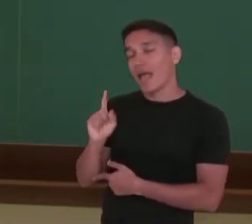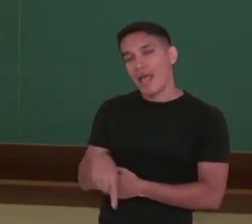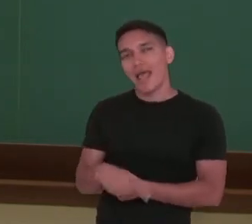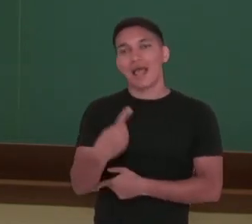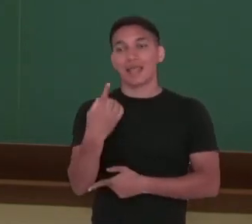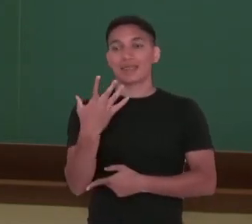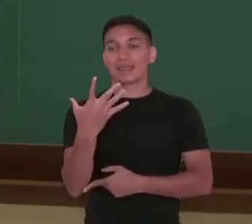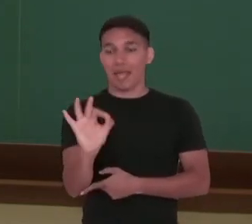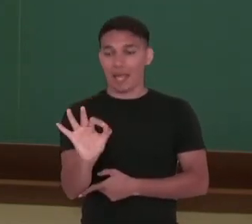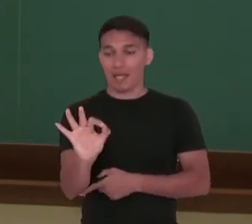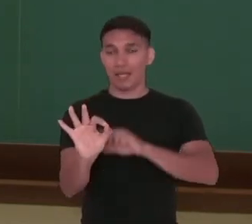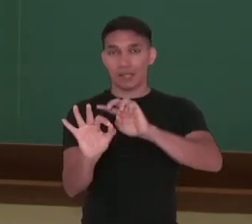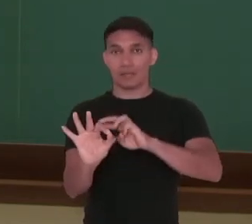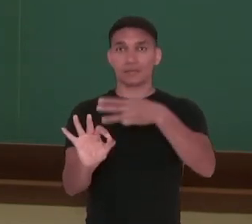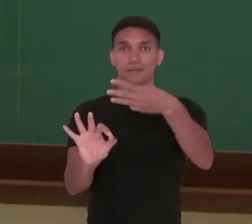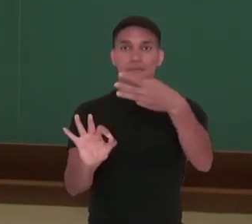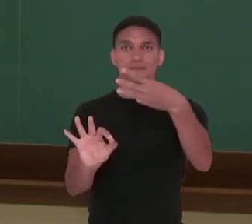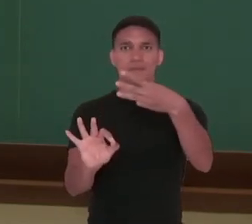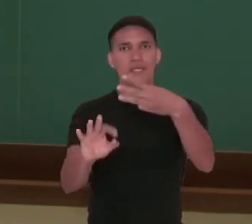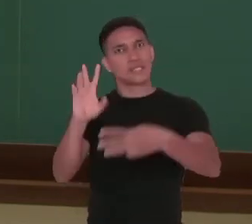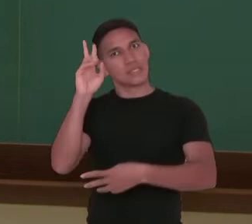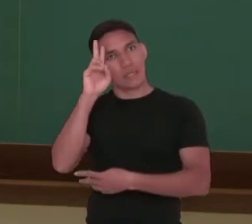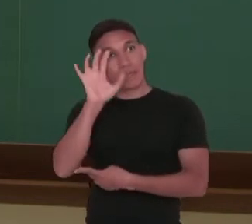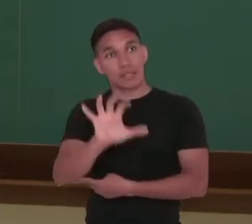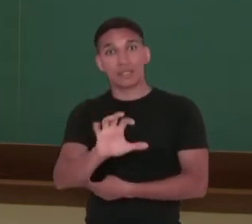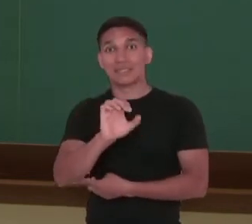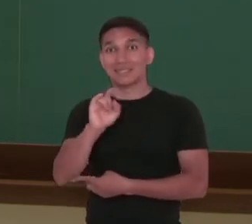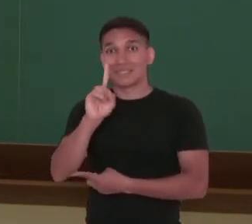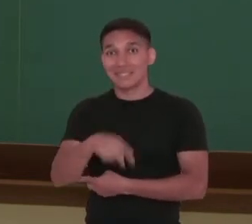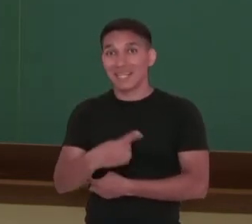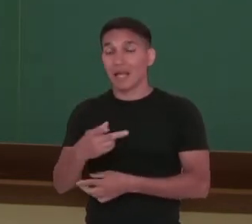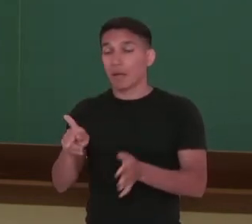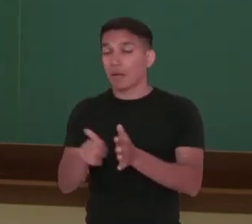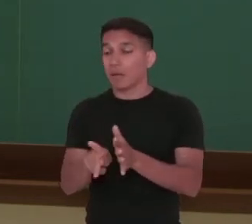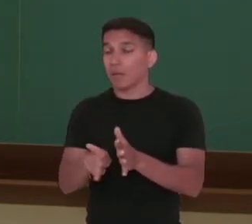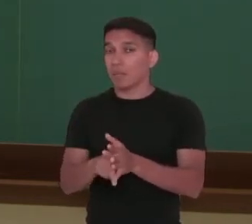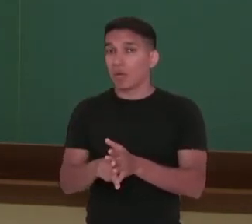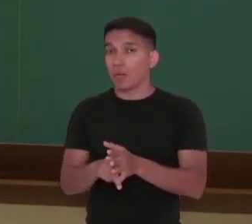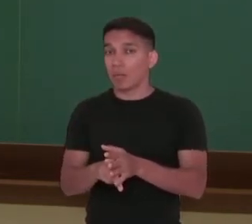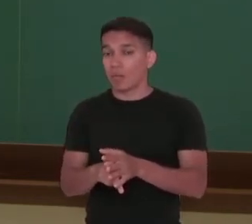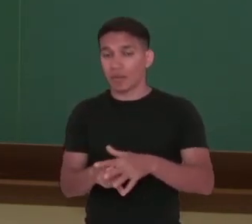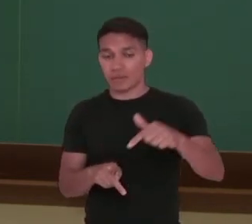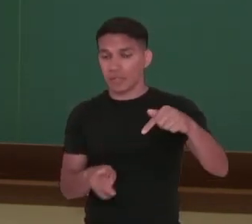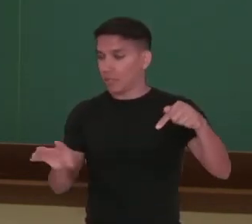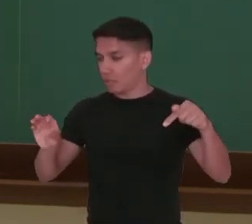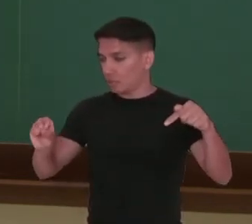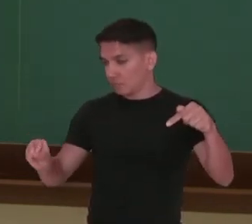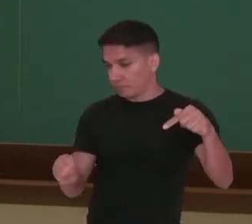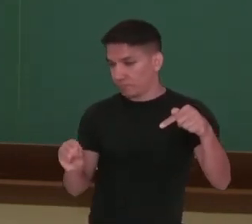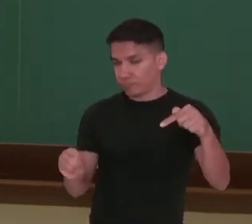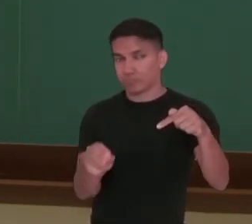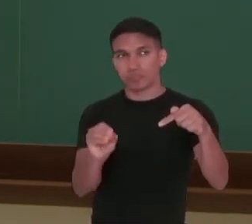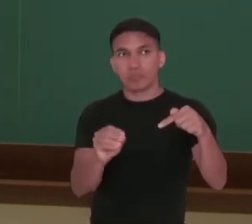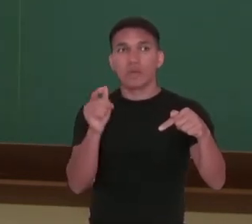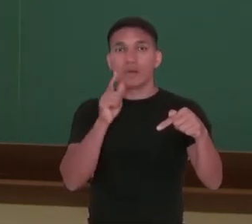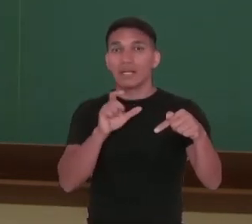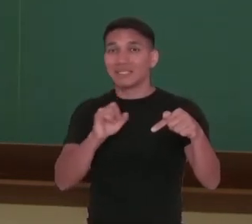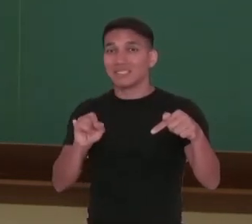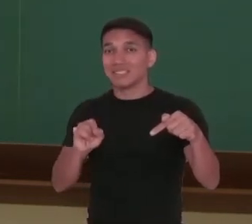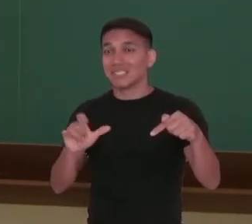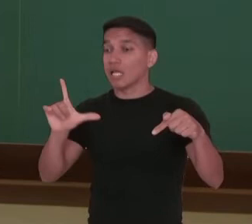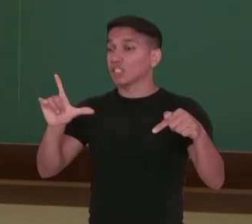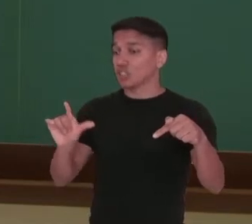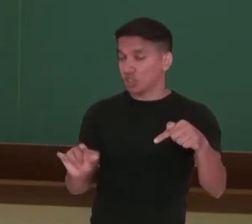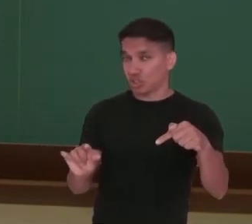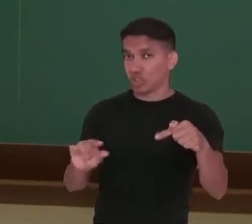terceira. Pessoal, não esqueça disso, tá? Você deslocou três casas. Quando você diminui três casas, pessoal, você